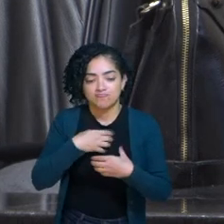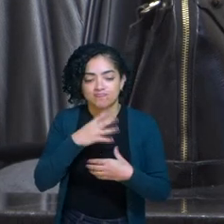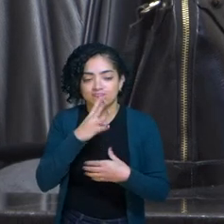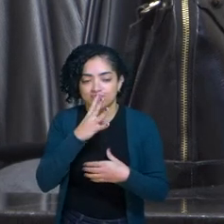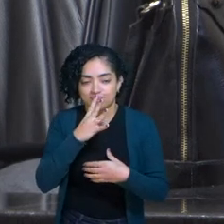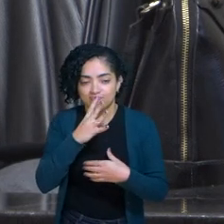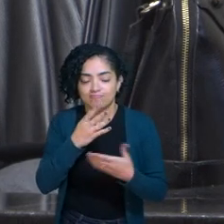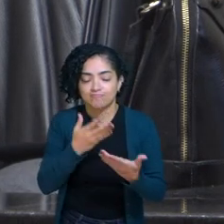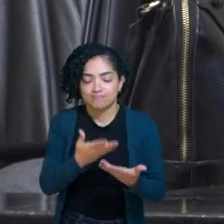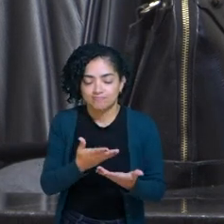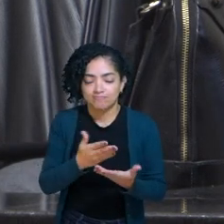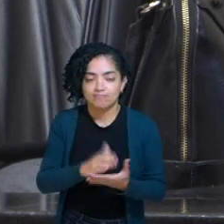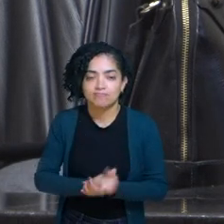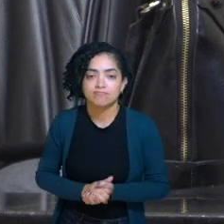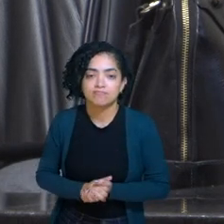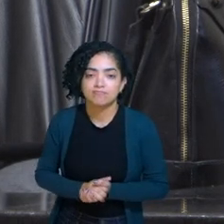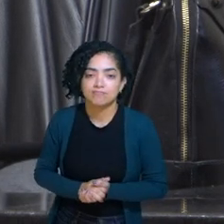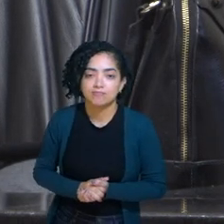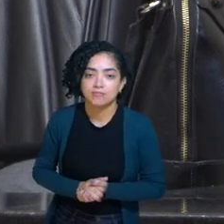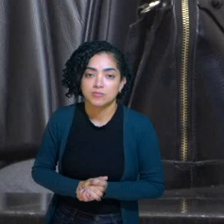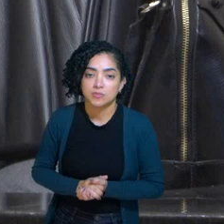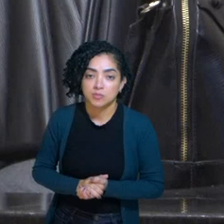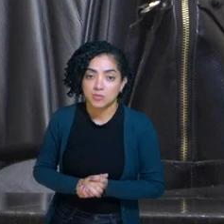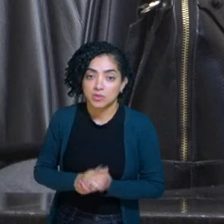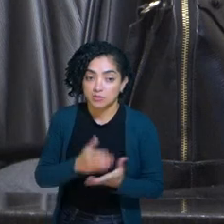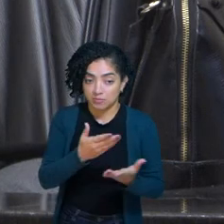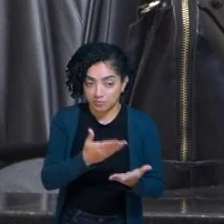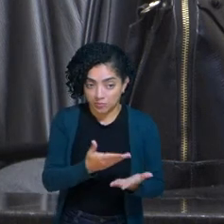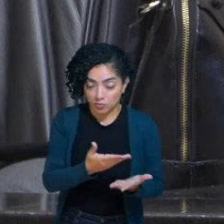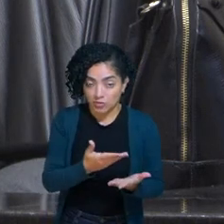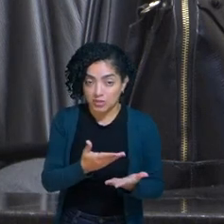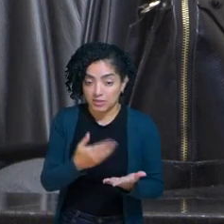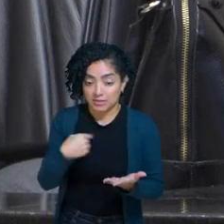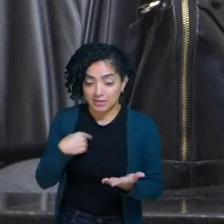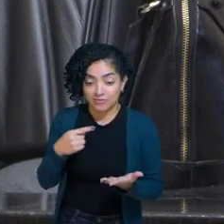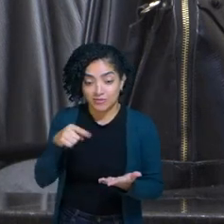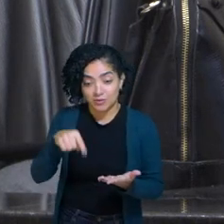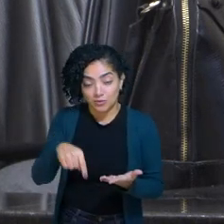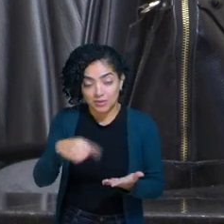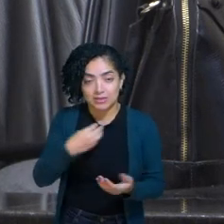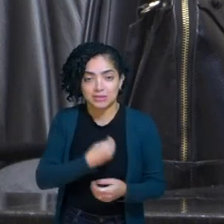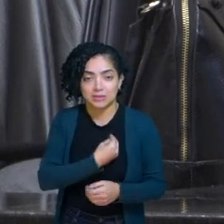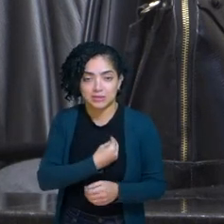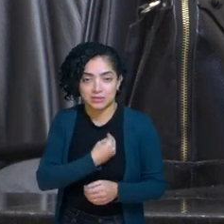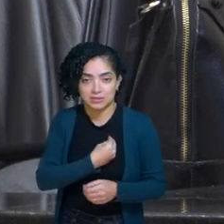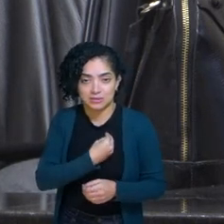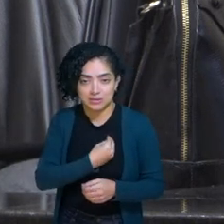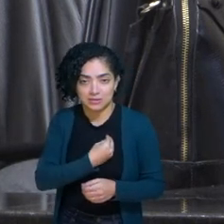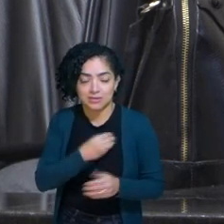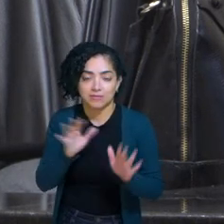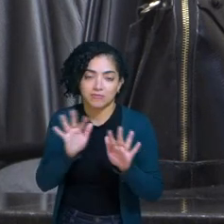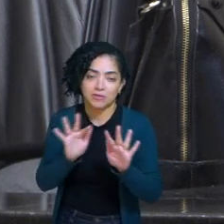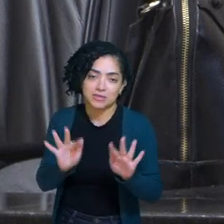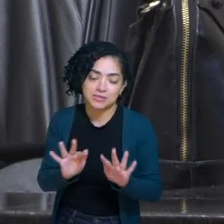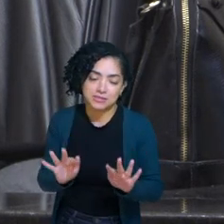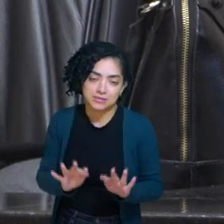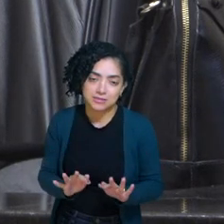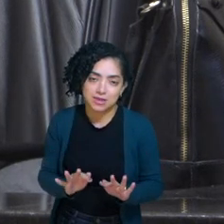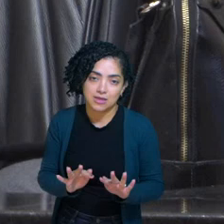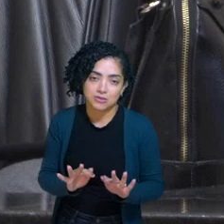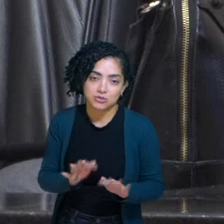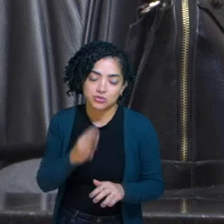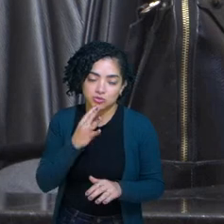vocês profundamente não só pela conselheira Luciane mas por ter vindo aqui ter tido a felicidade de de